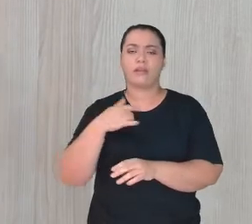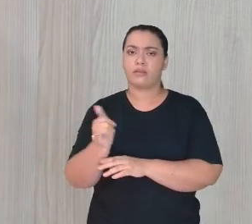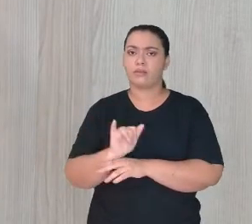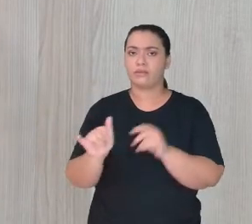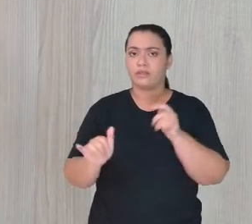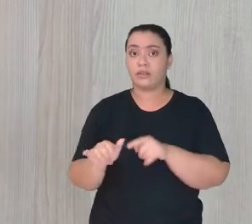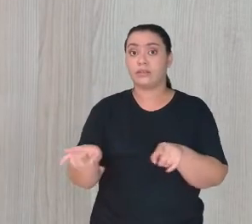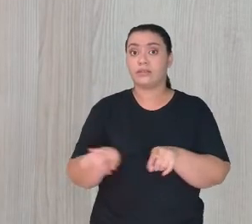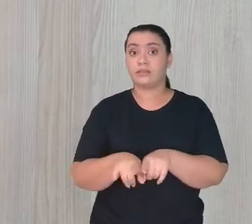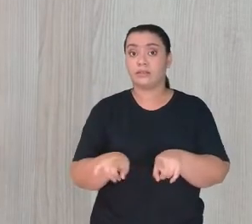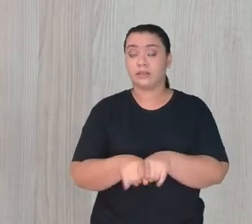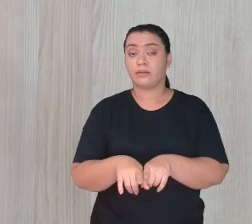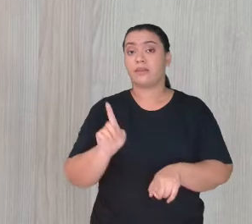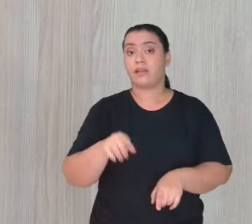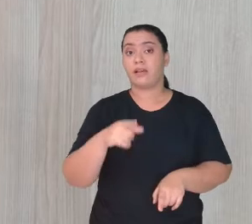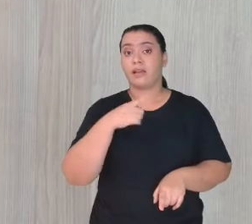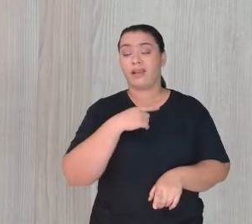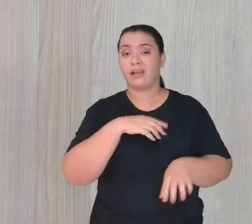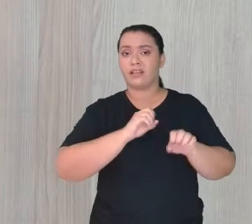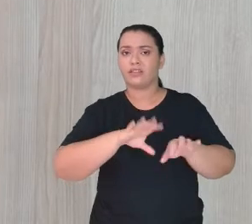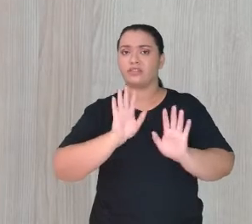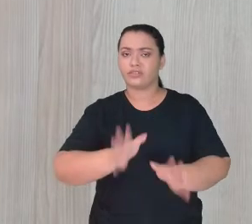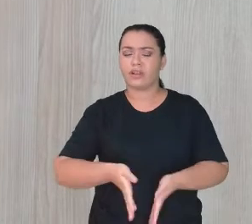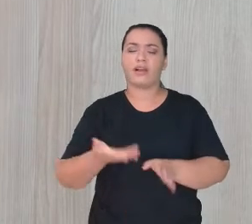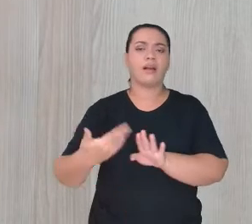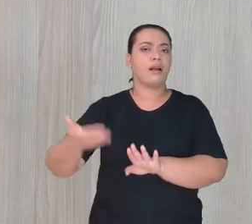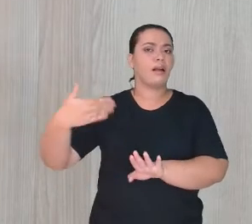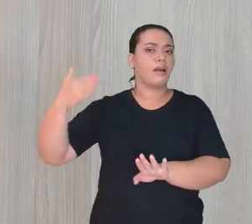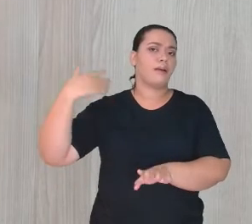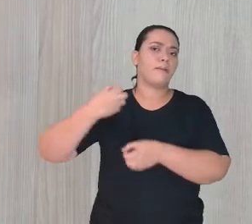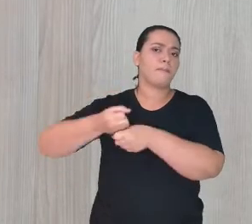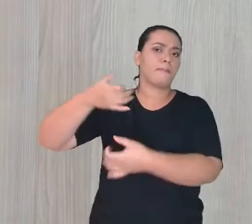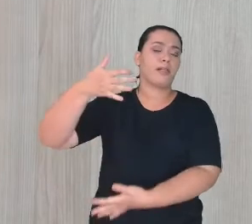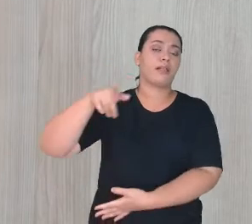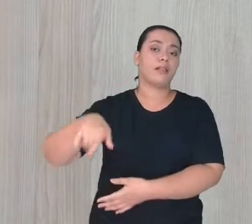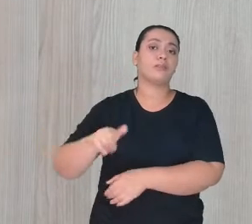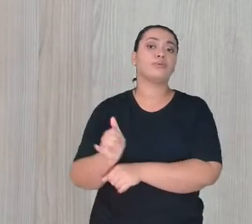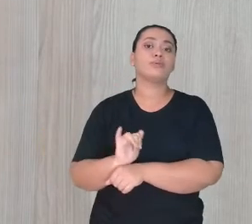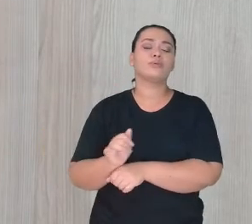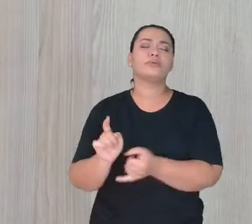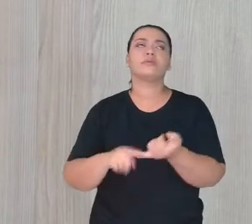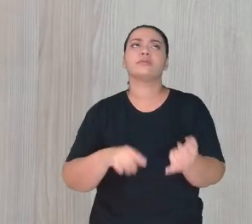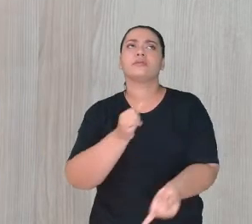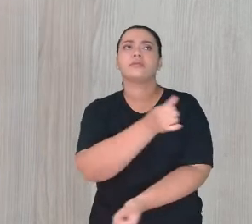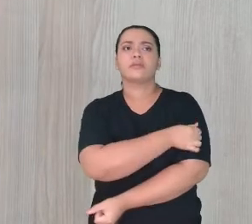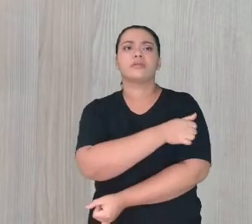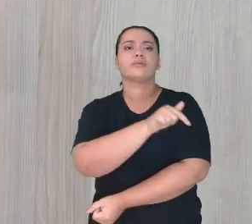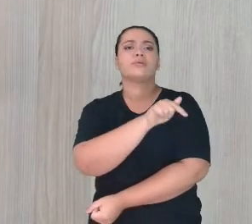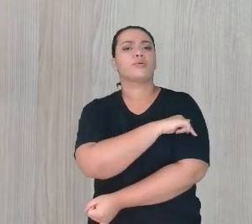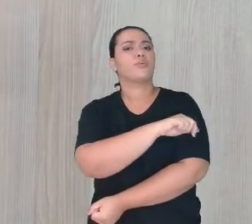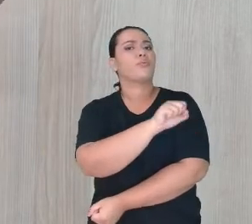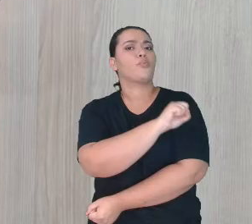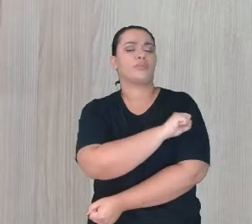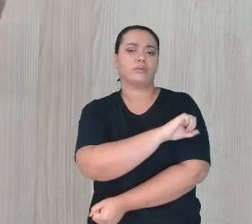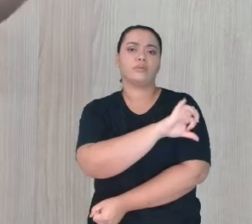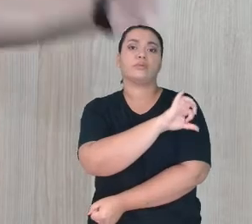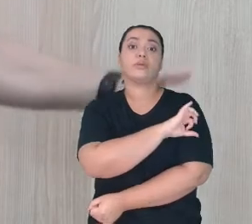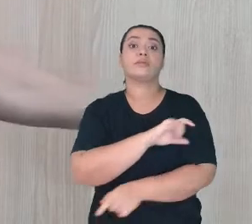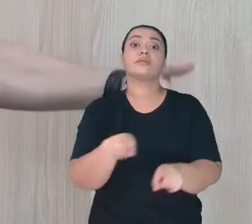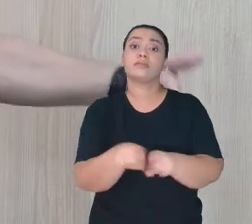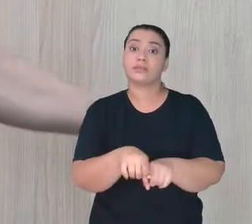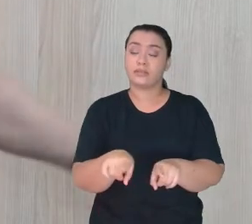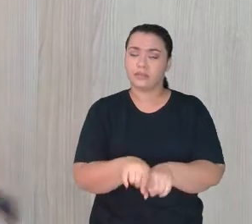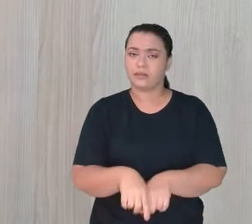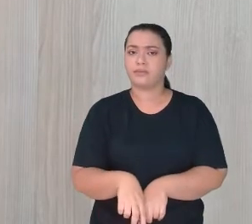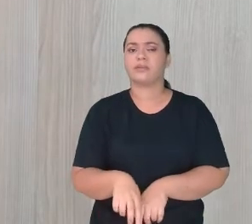aula envolvendo área lá no YouTube, playlist do 6º, 7º, 8º, 9º, 5º ano